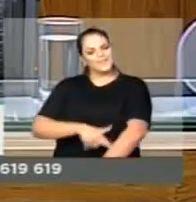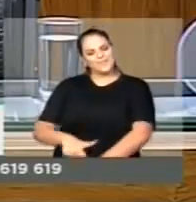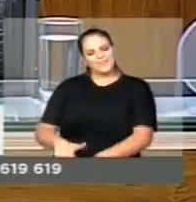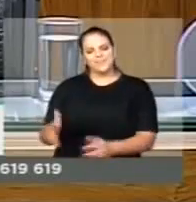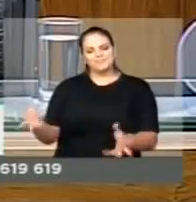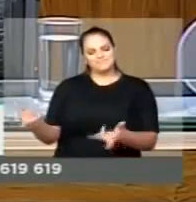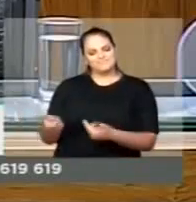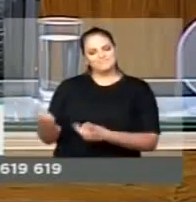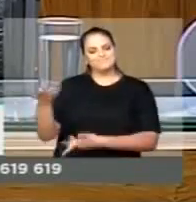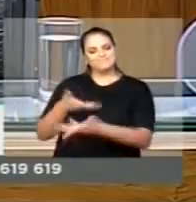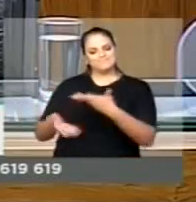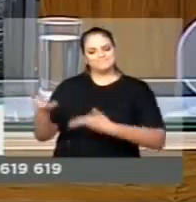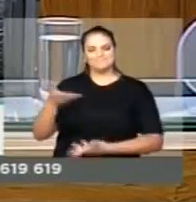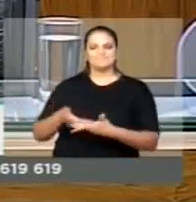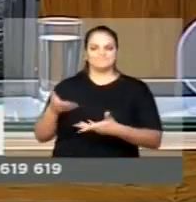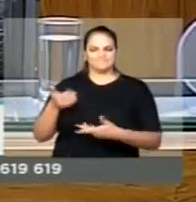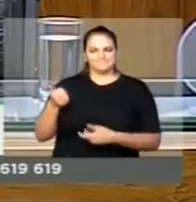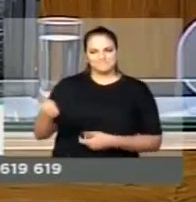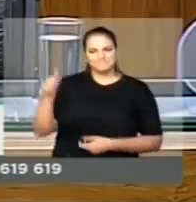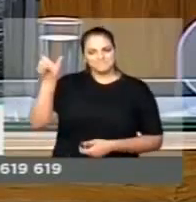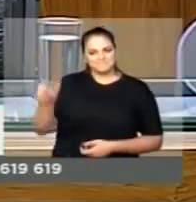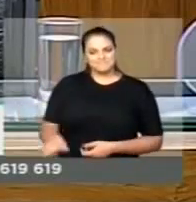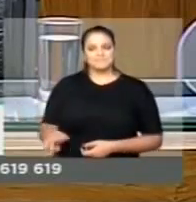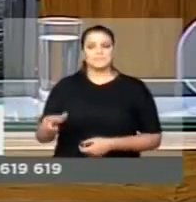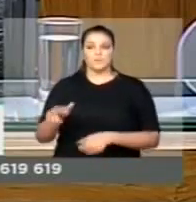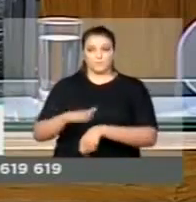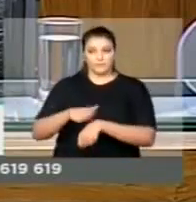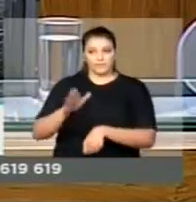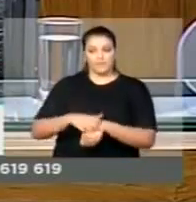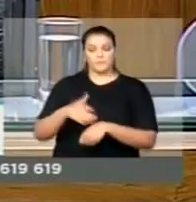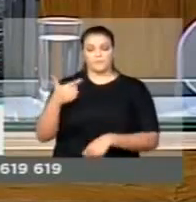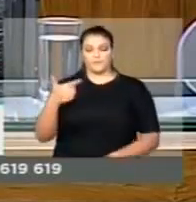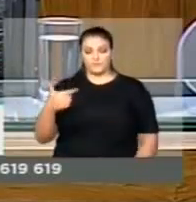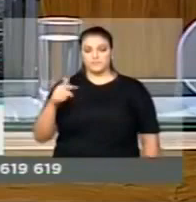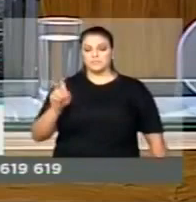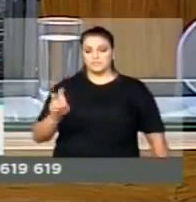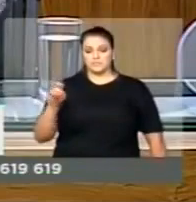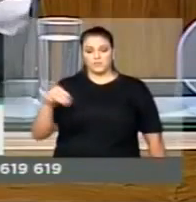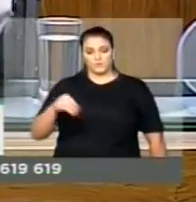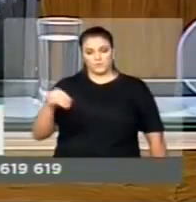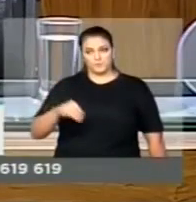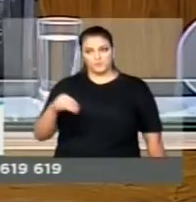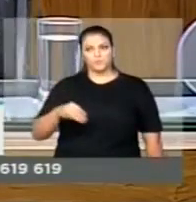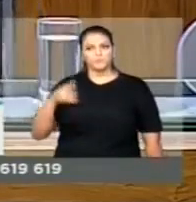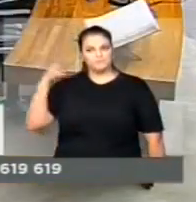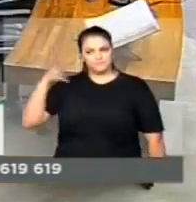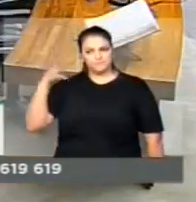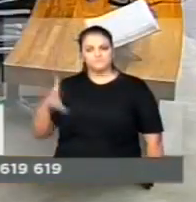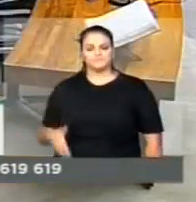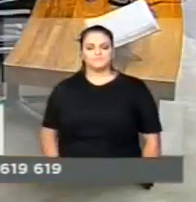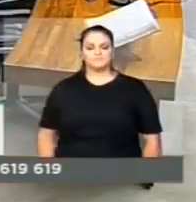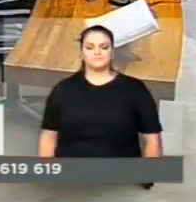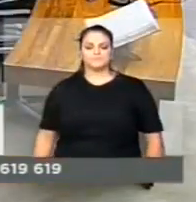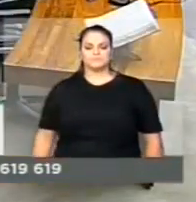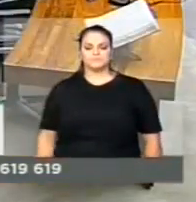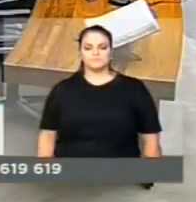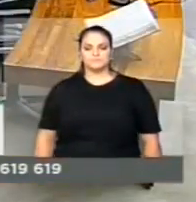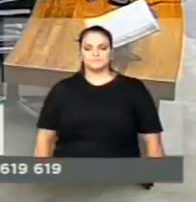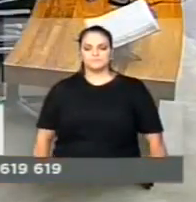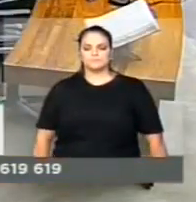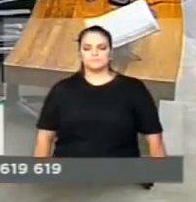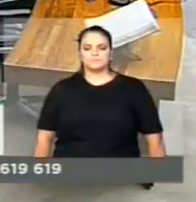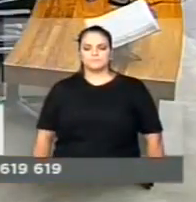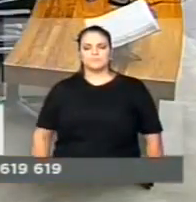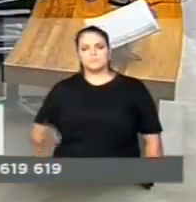Vossa Excelência tem um tempo regimental, nobre deputado, de 25 minutos. Senhor presidente